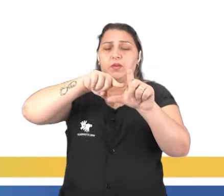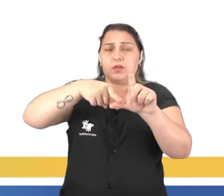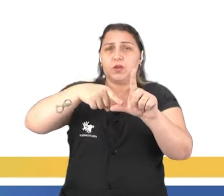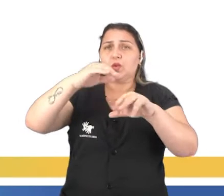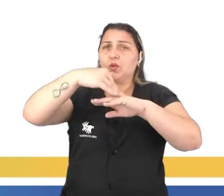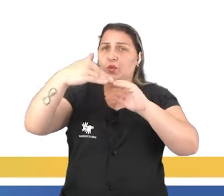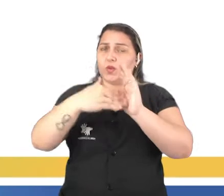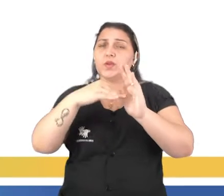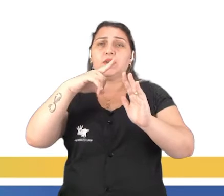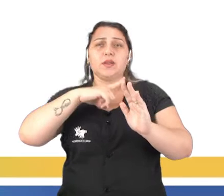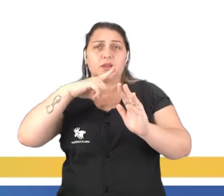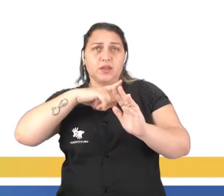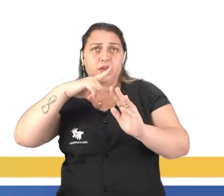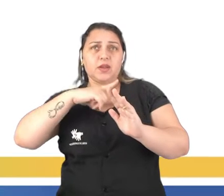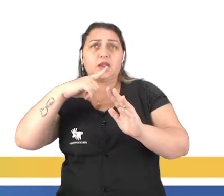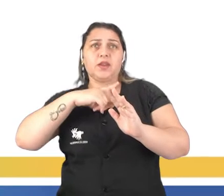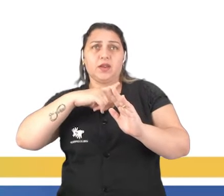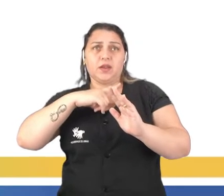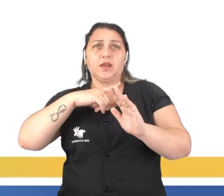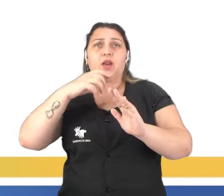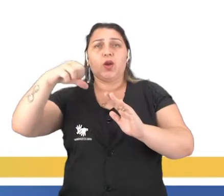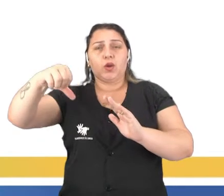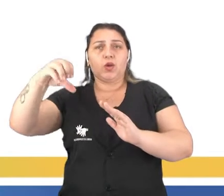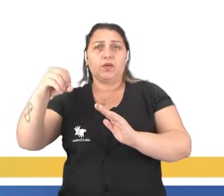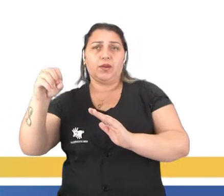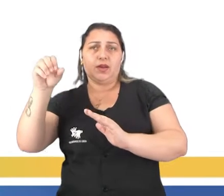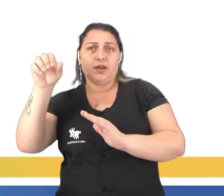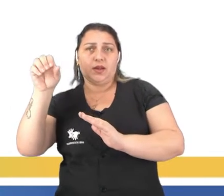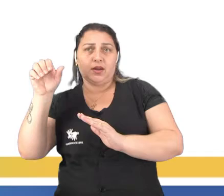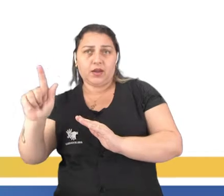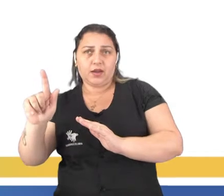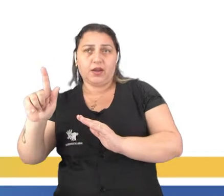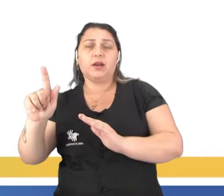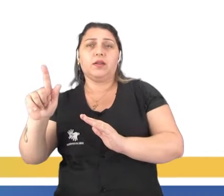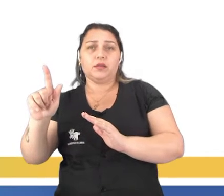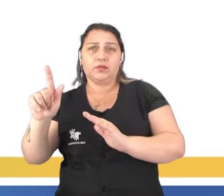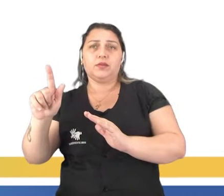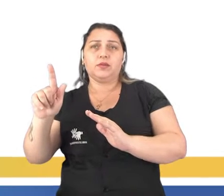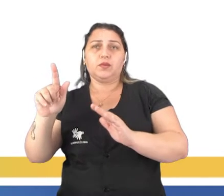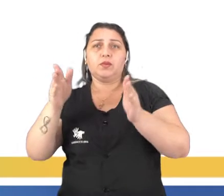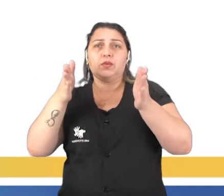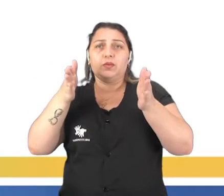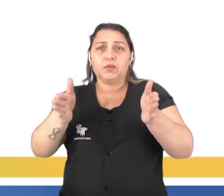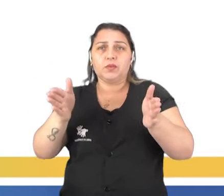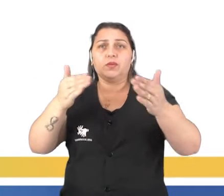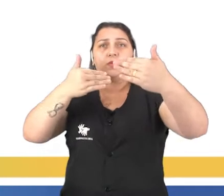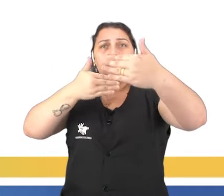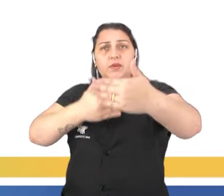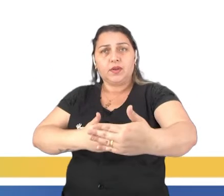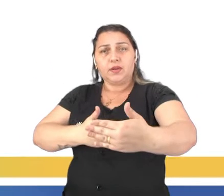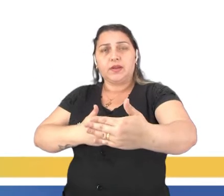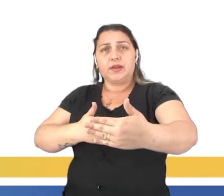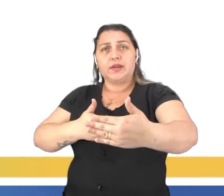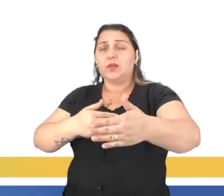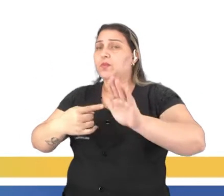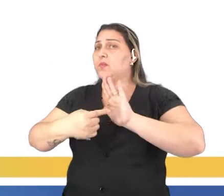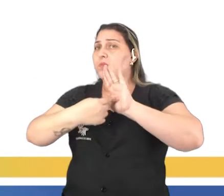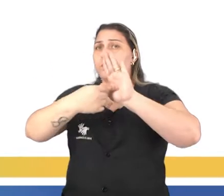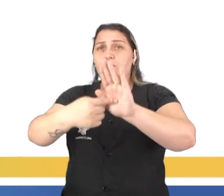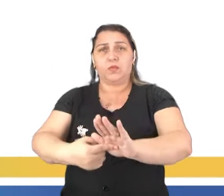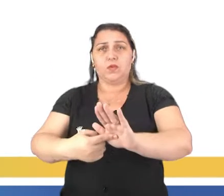internos congruentes, né, no caso medindo 90 graus, a medida dos seus lados aí não